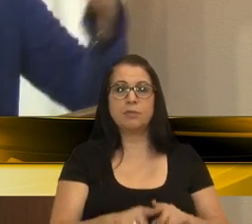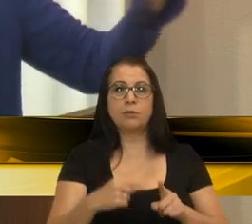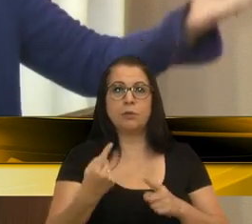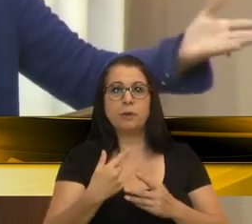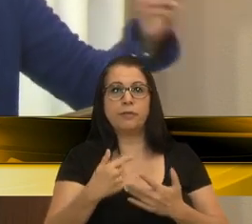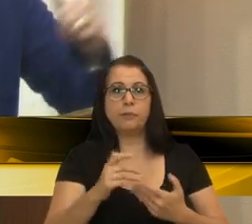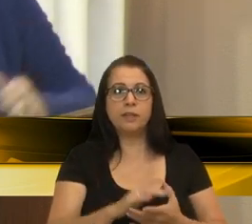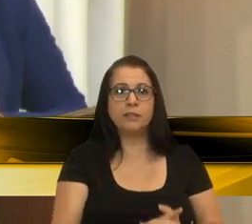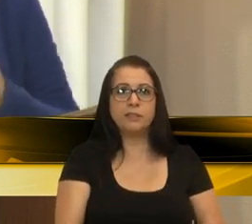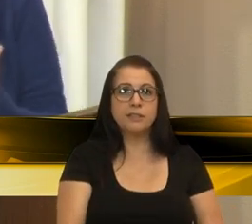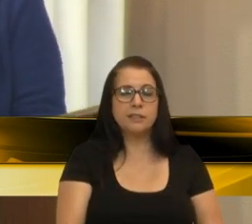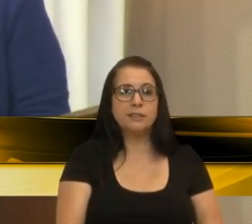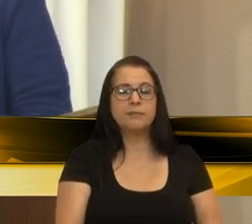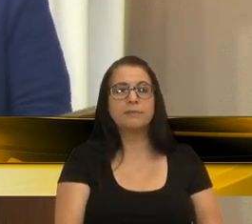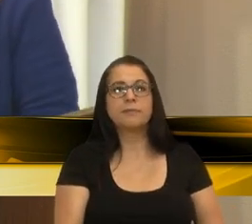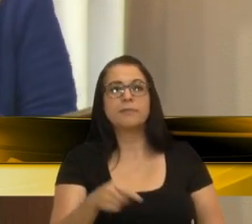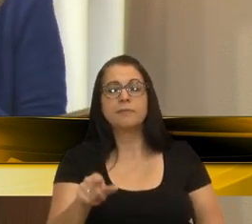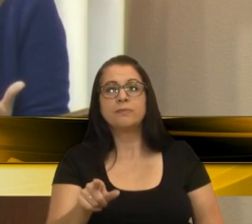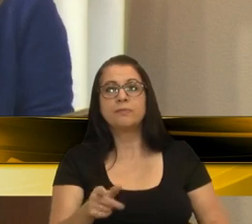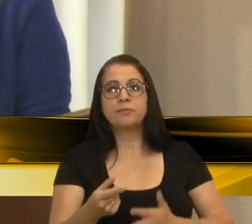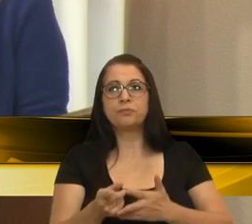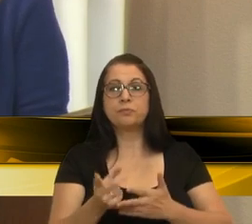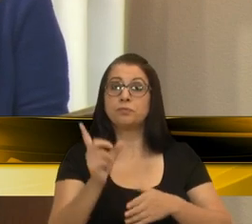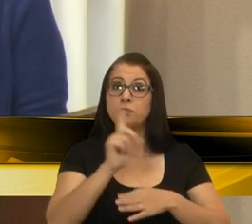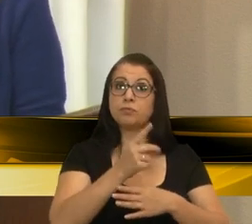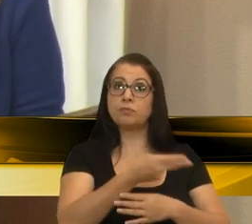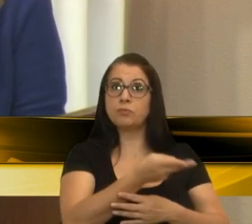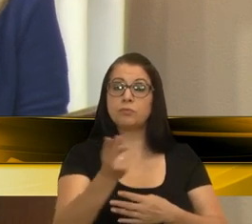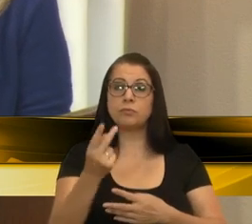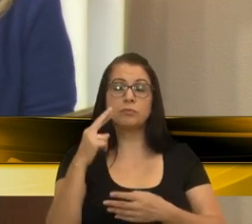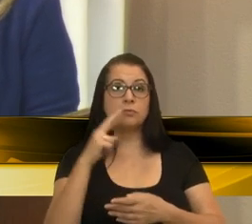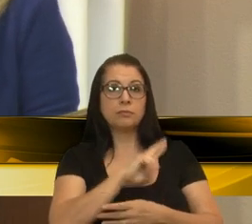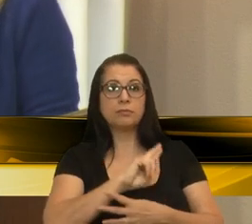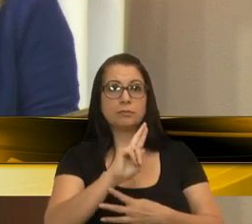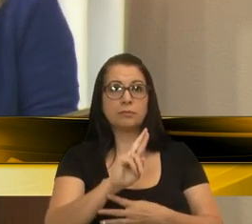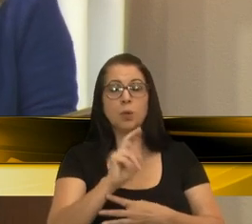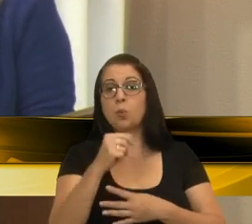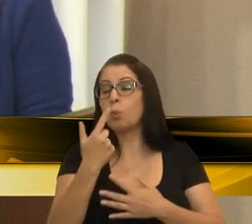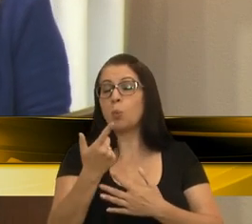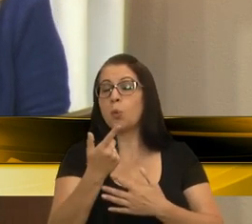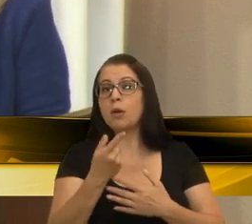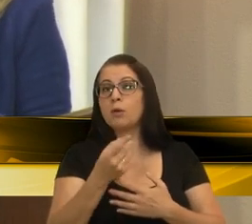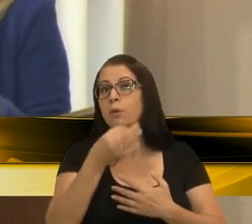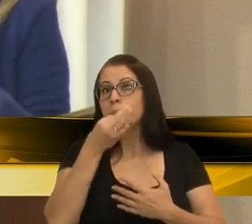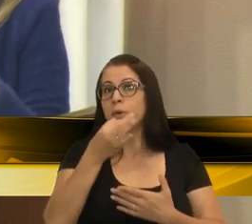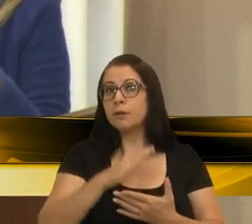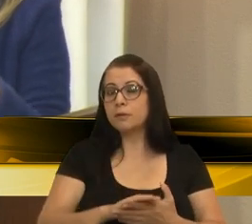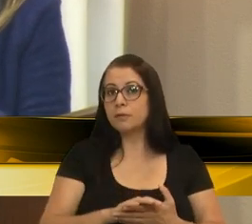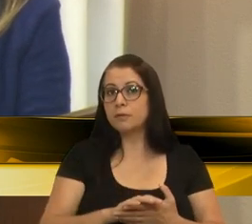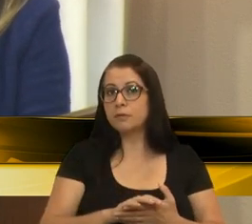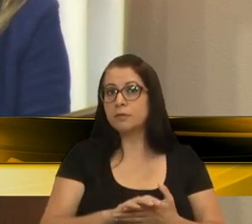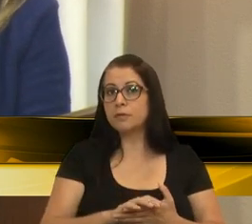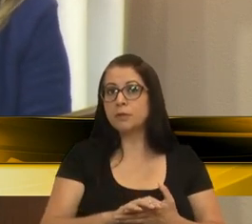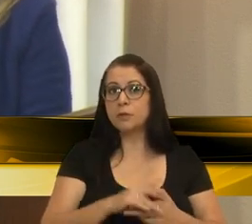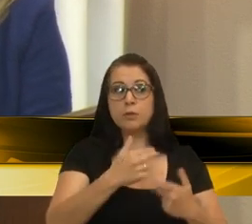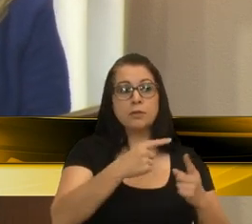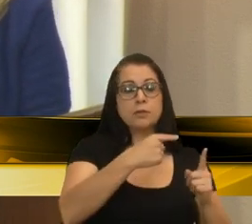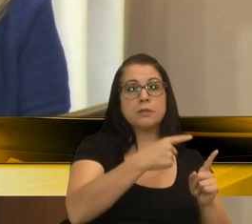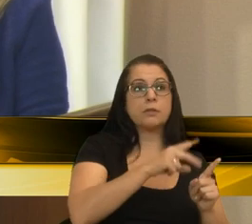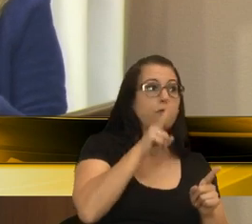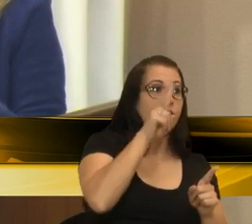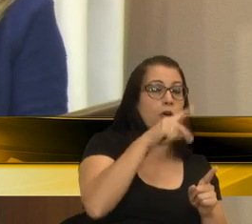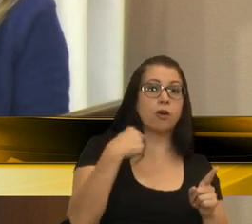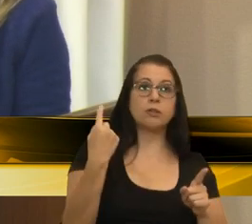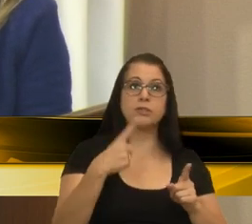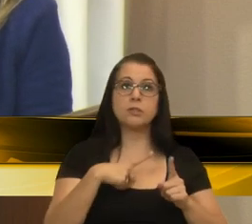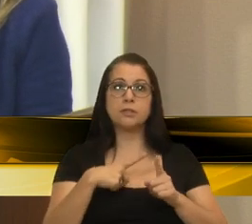se vai o presidente ou se vai um de nós representar, mas qual é a nossa posição? Que pontos fortes